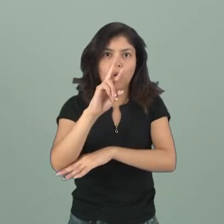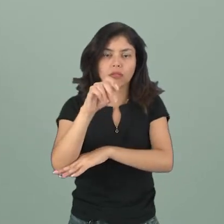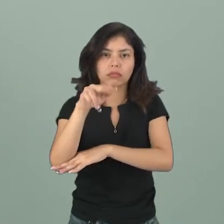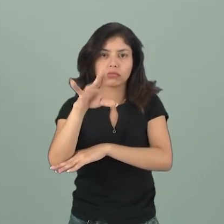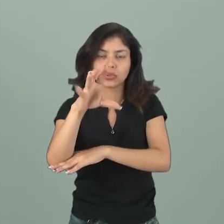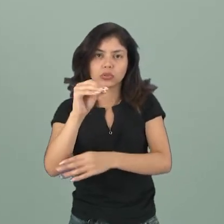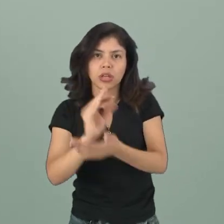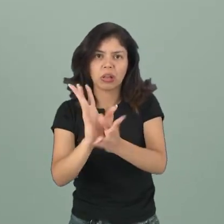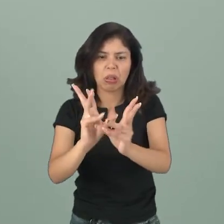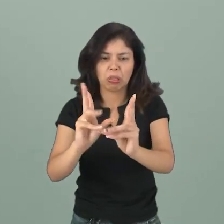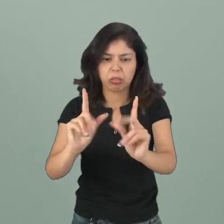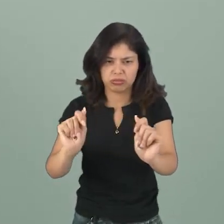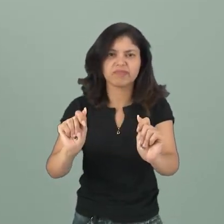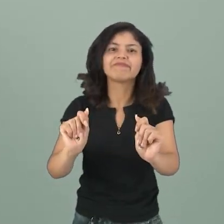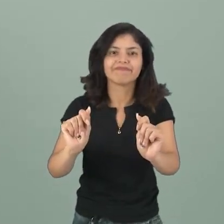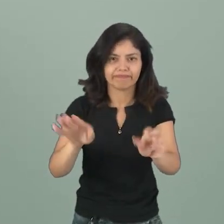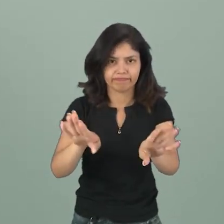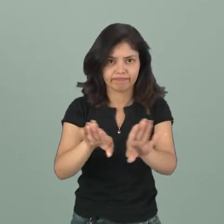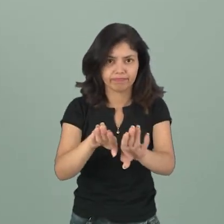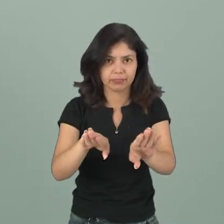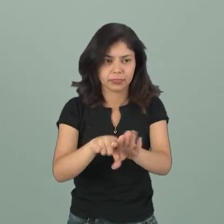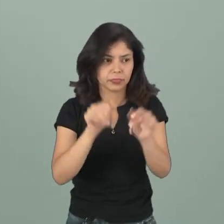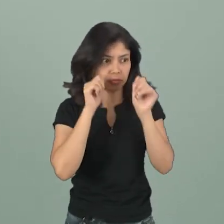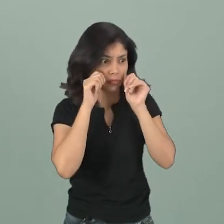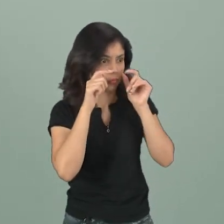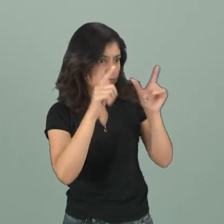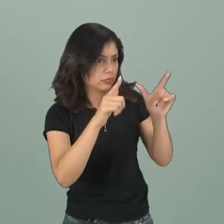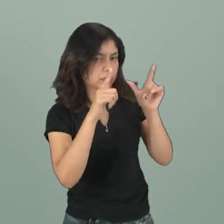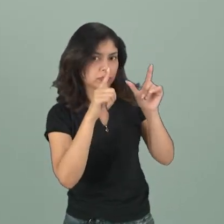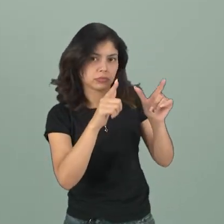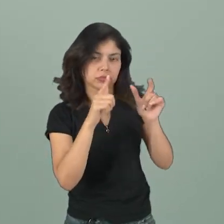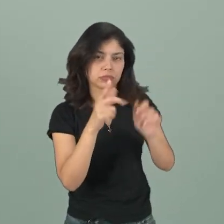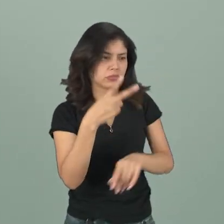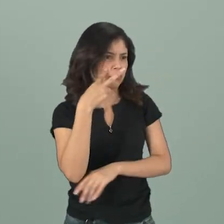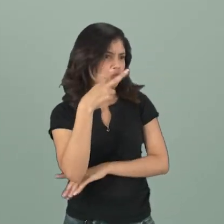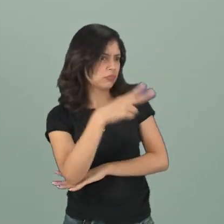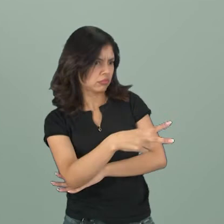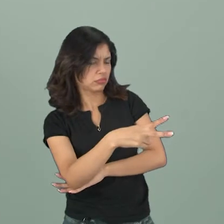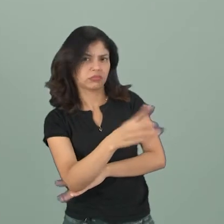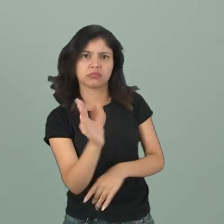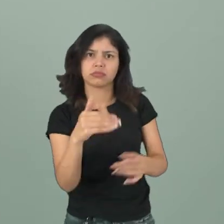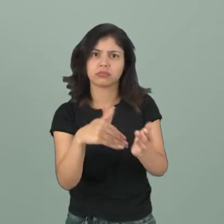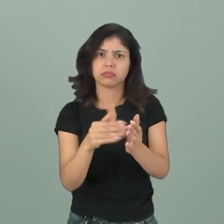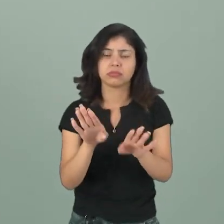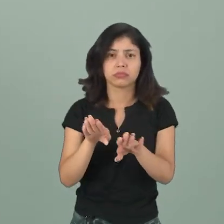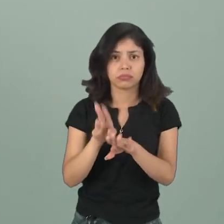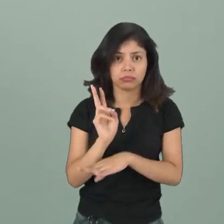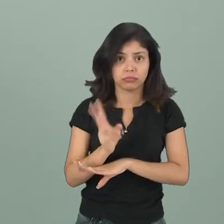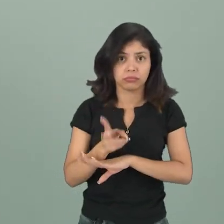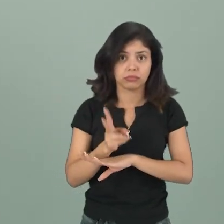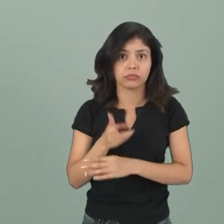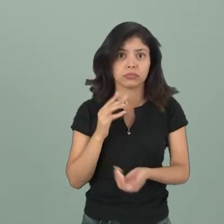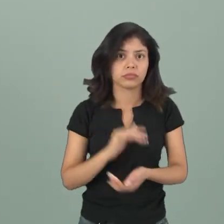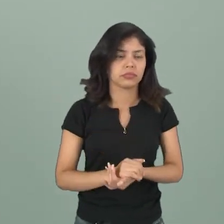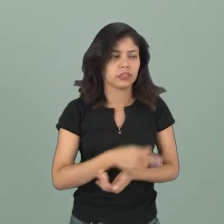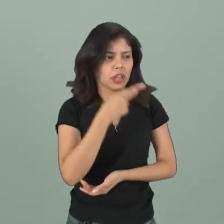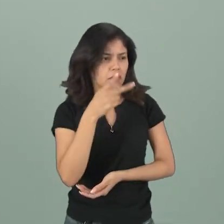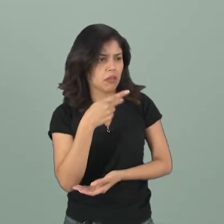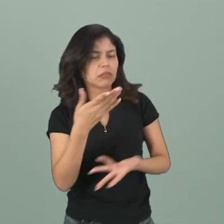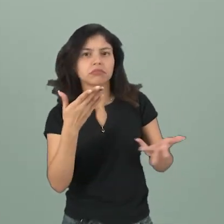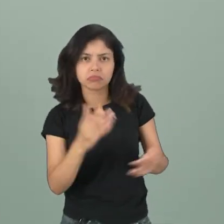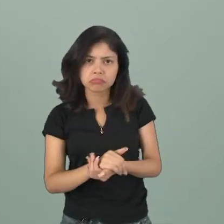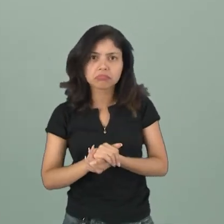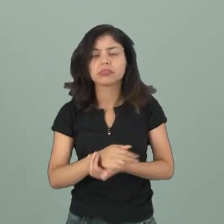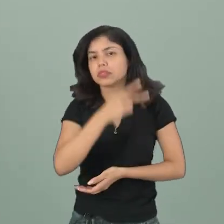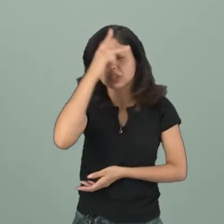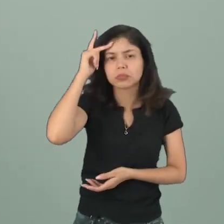que estragou, você também, a sua atenção vai ser chamada para ver aquilo e às vezes até chamar a atenção das autoridades em função